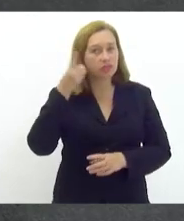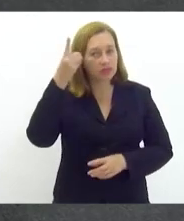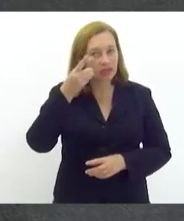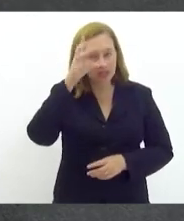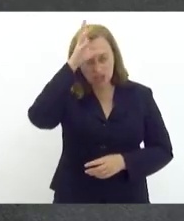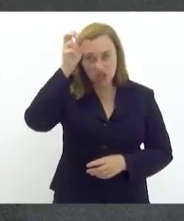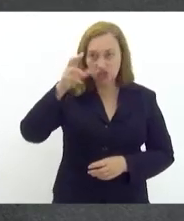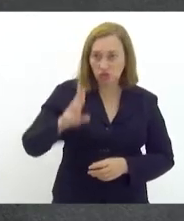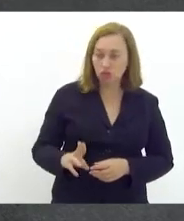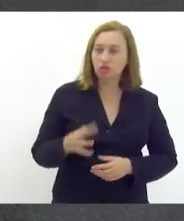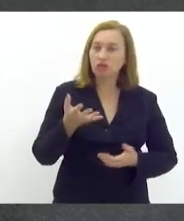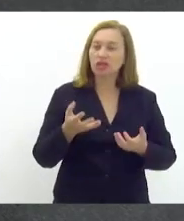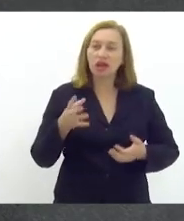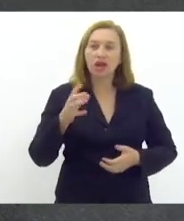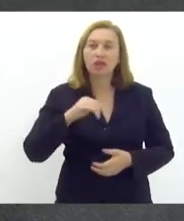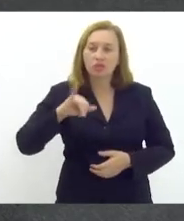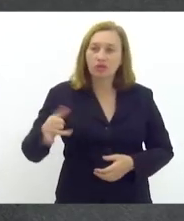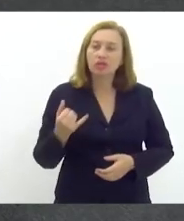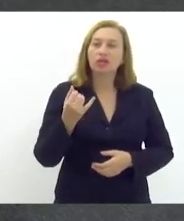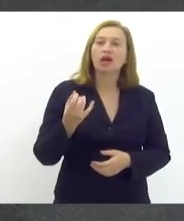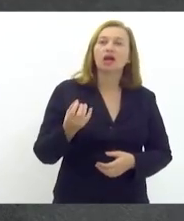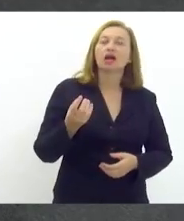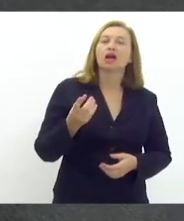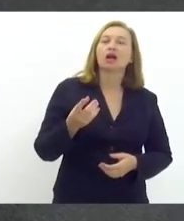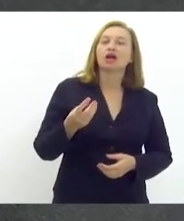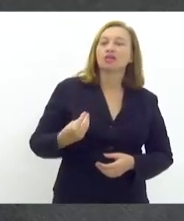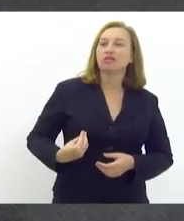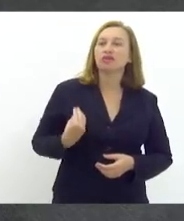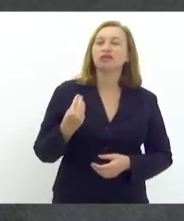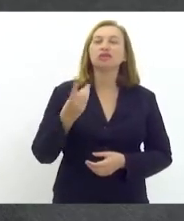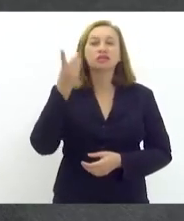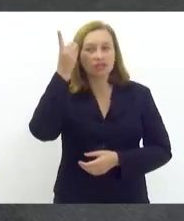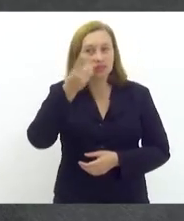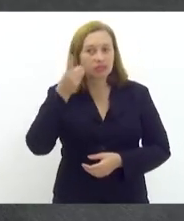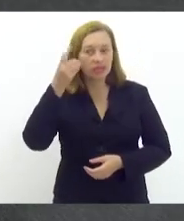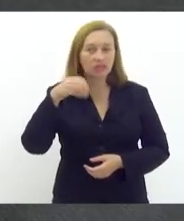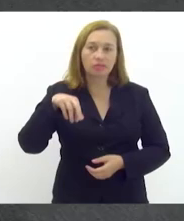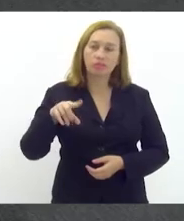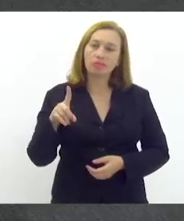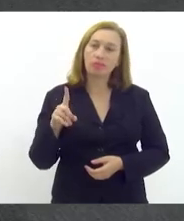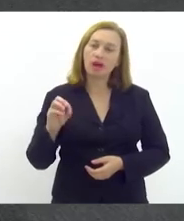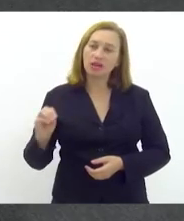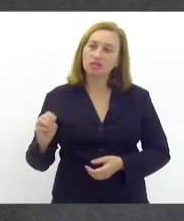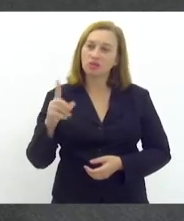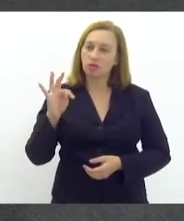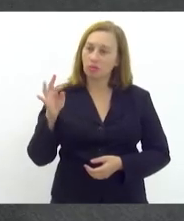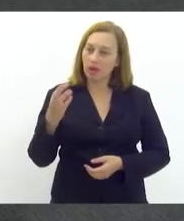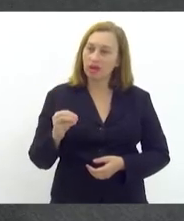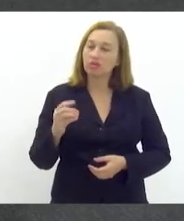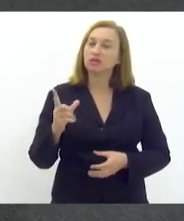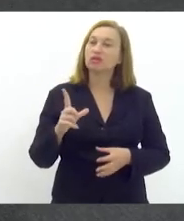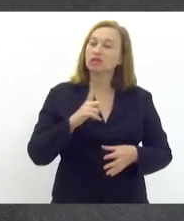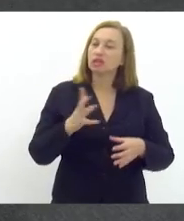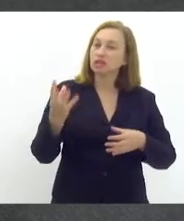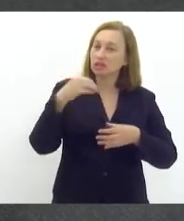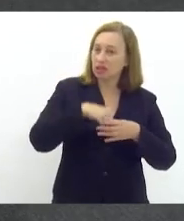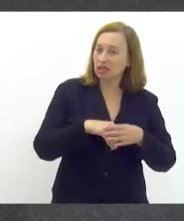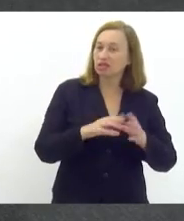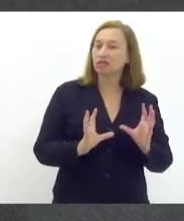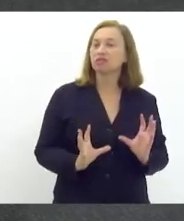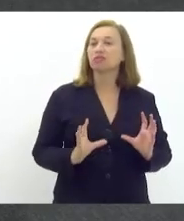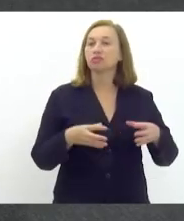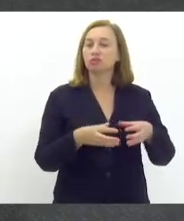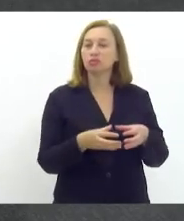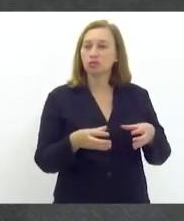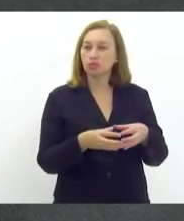aproveitar aqui a presença do deputado Márcio Gualberto é porque tá em tramitação dentro da Polícia Civil um grupo de